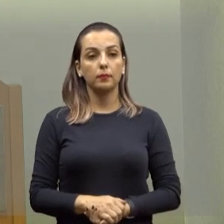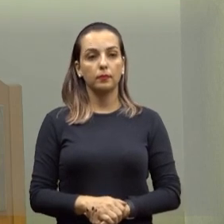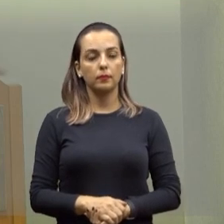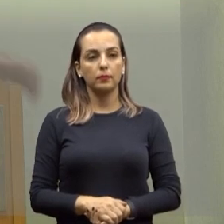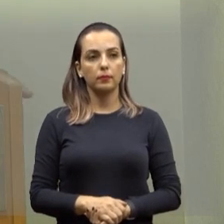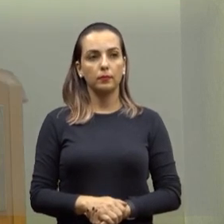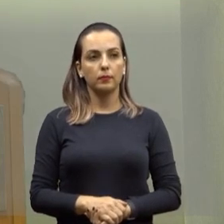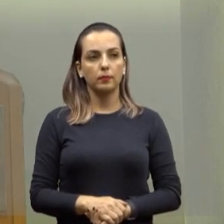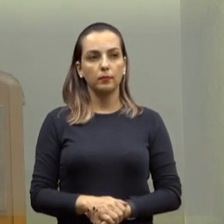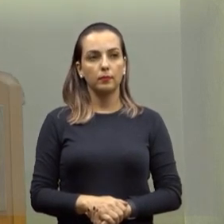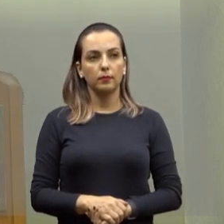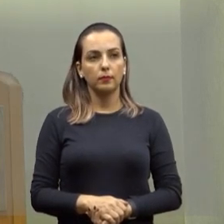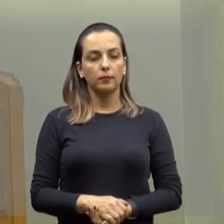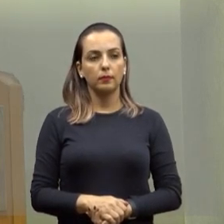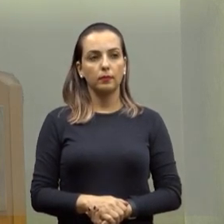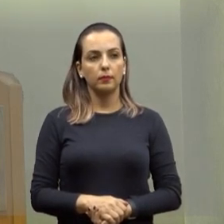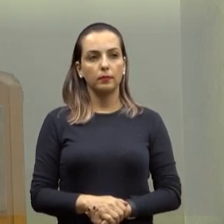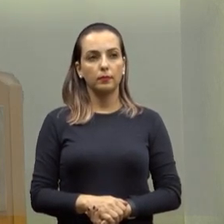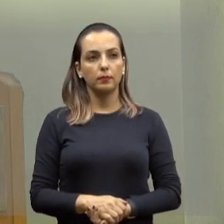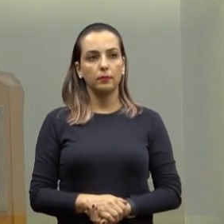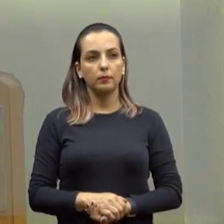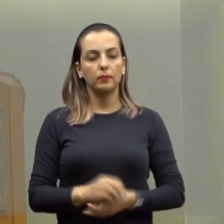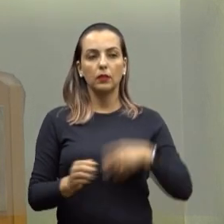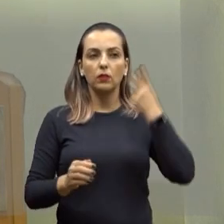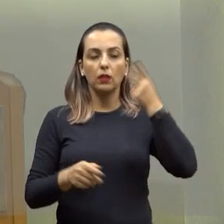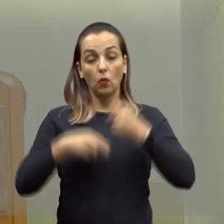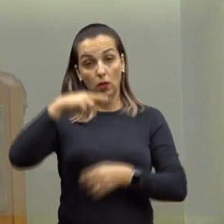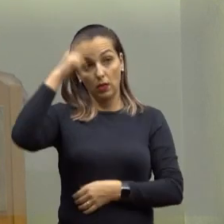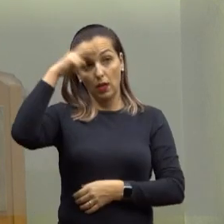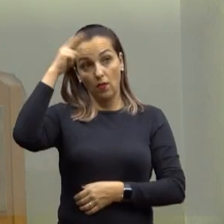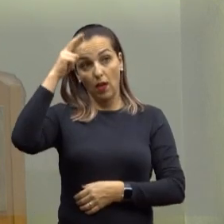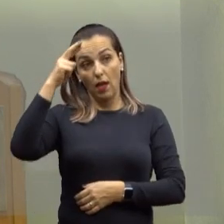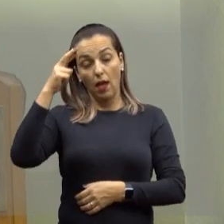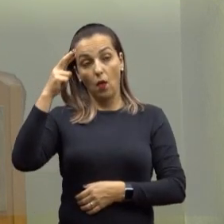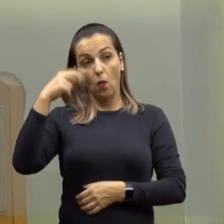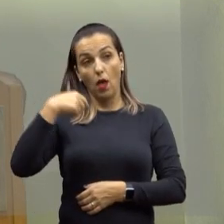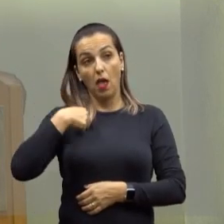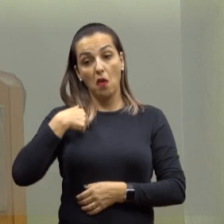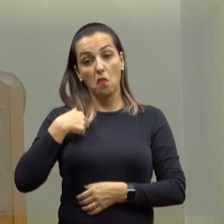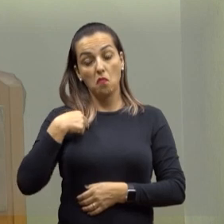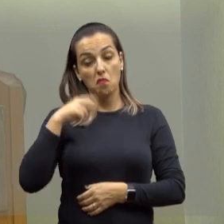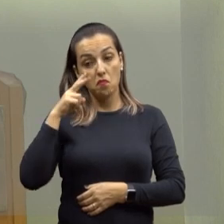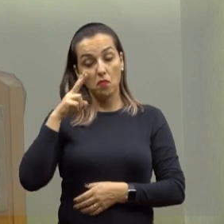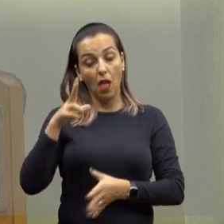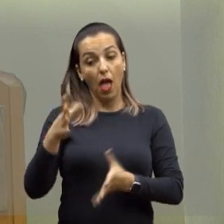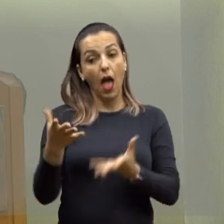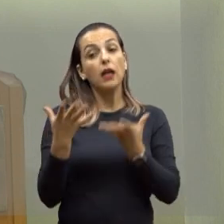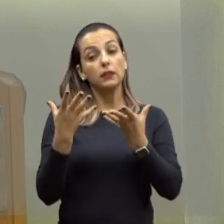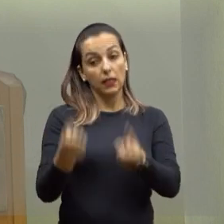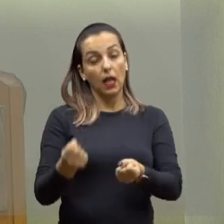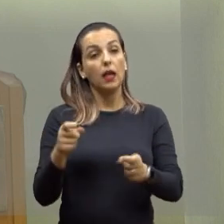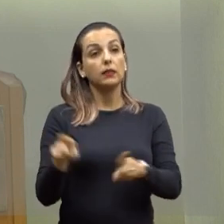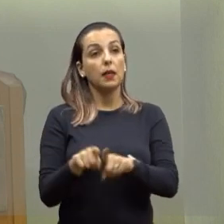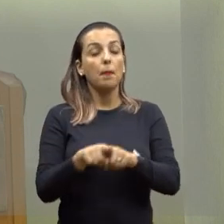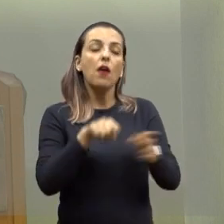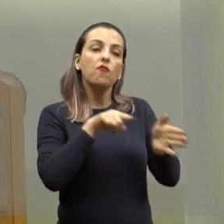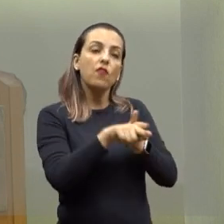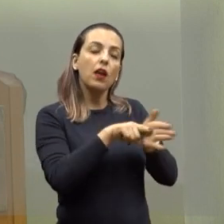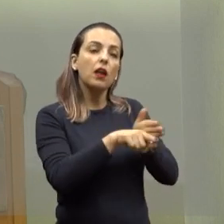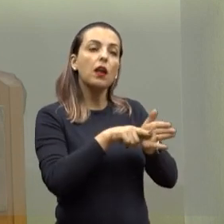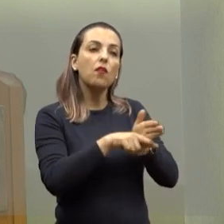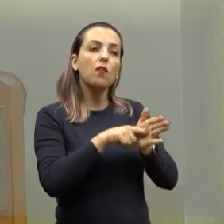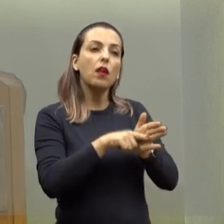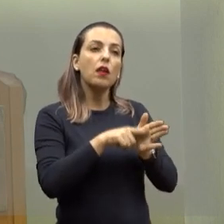peguei a dica aqui do Rafael De Angeles Já anotei Rafa e vou verificar os candidatos do meu partido também porque eu acho que